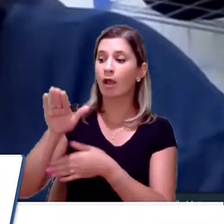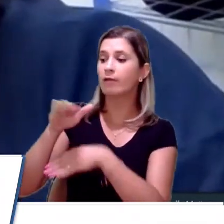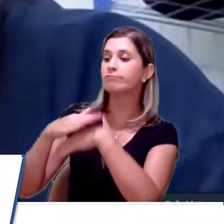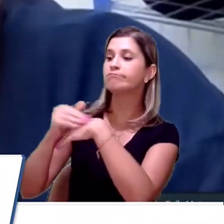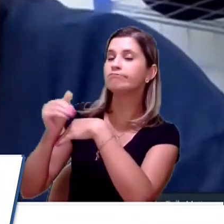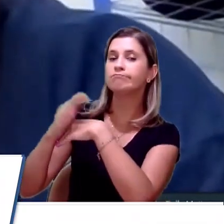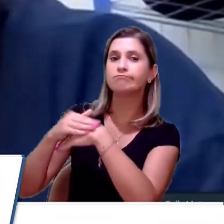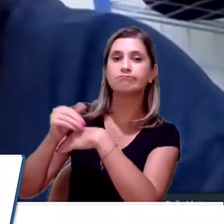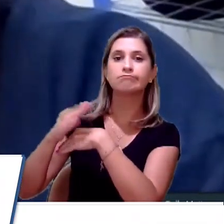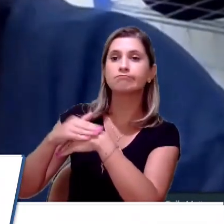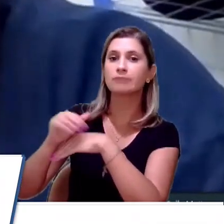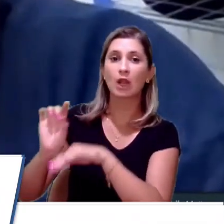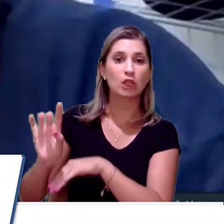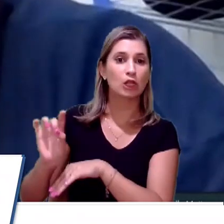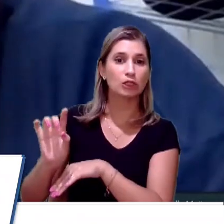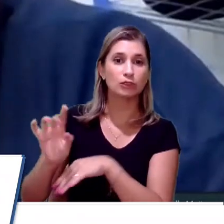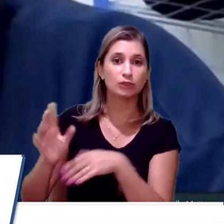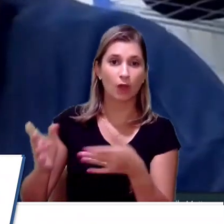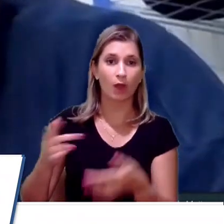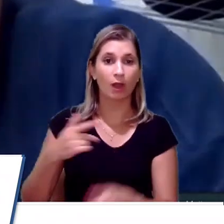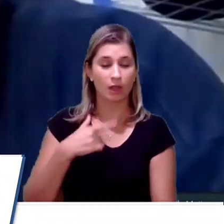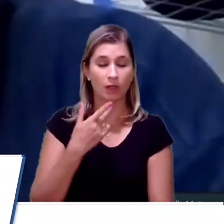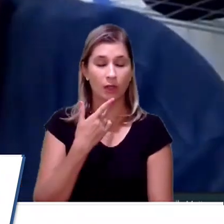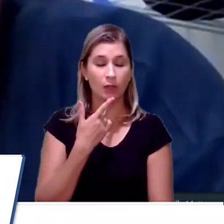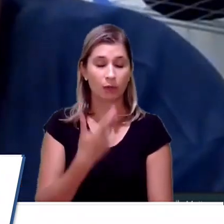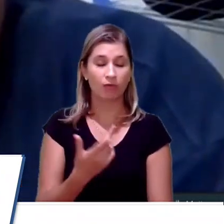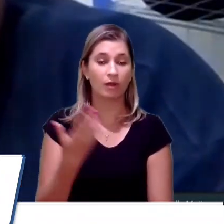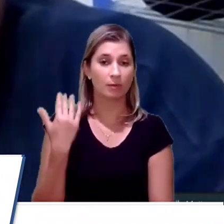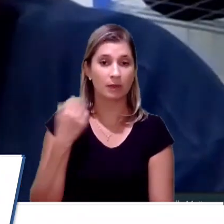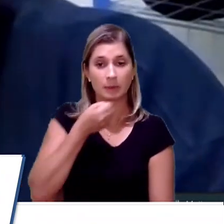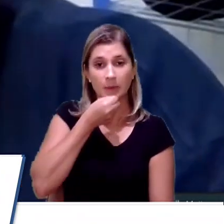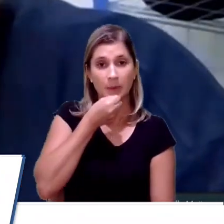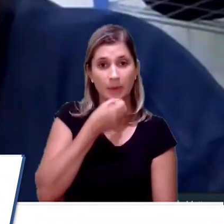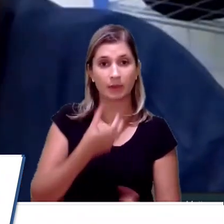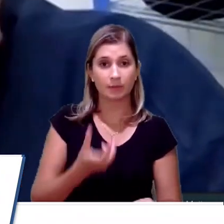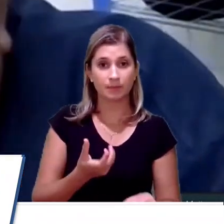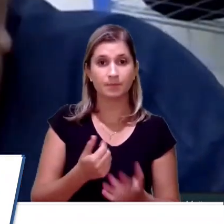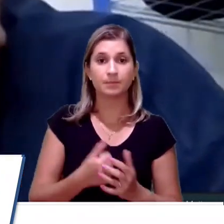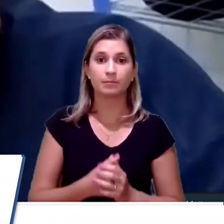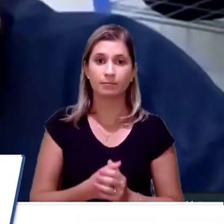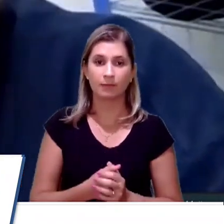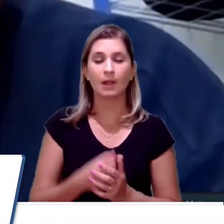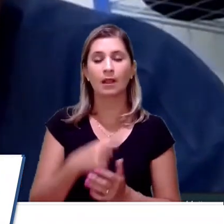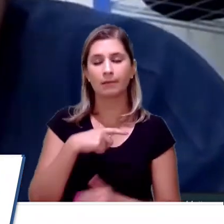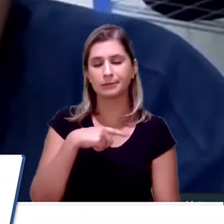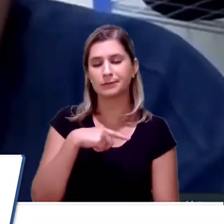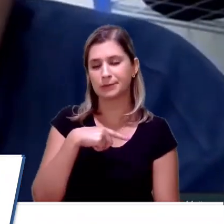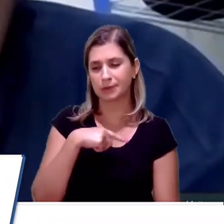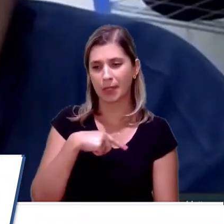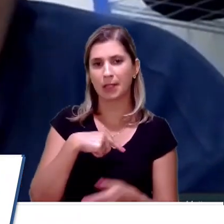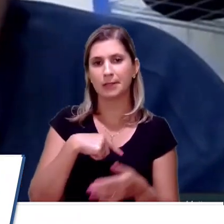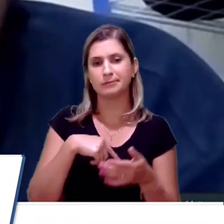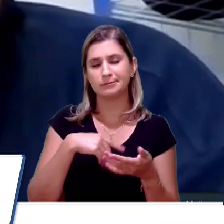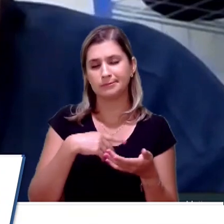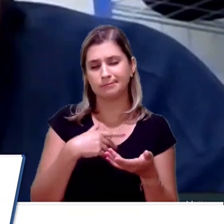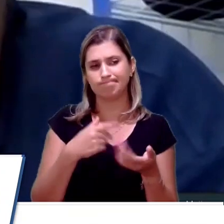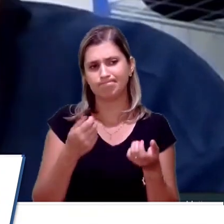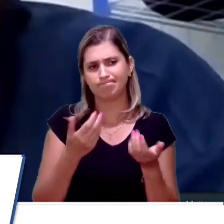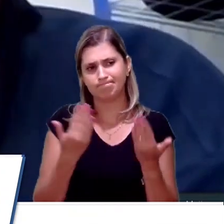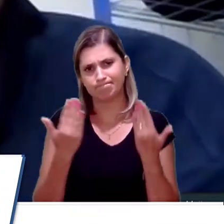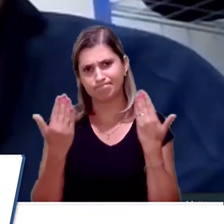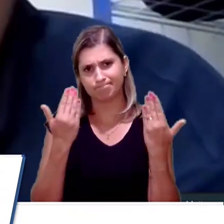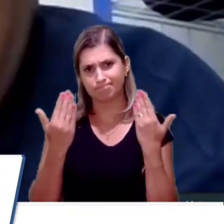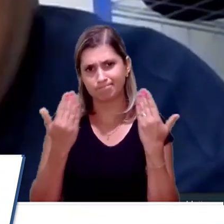na tribuna quando eu usei sobre isso. Então, eu tenho minhas sérias restrições do transporte público. E